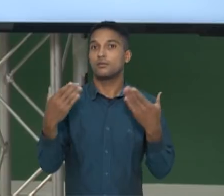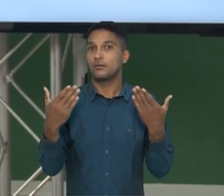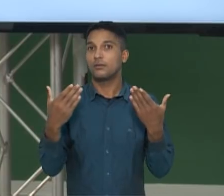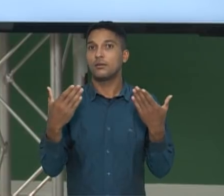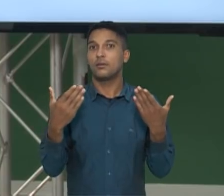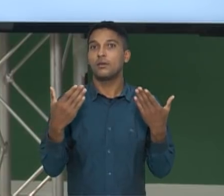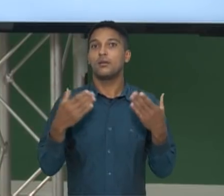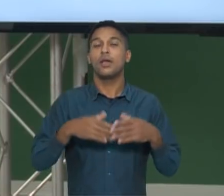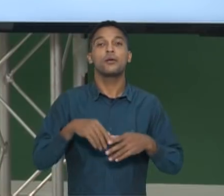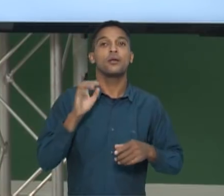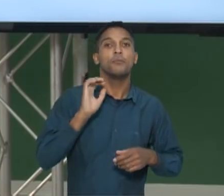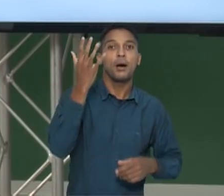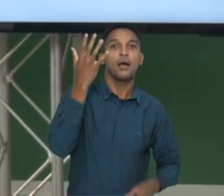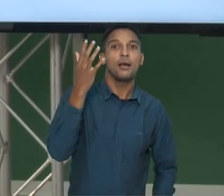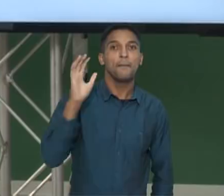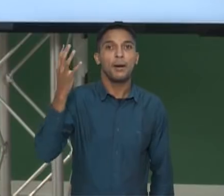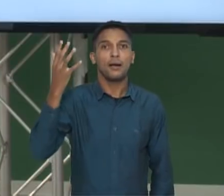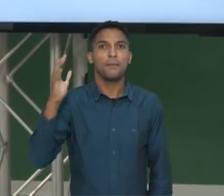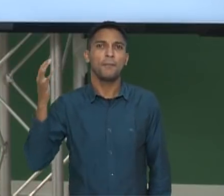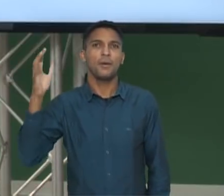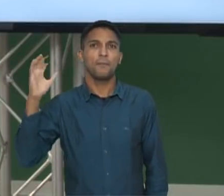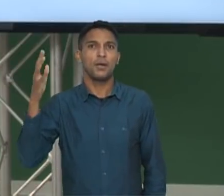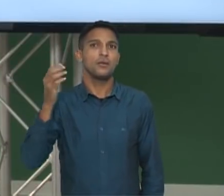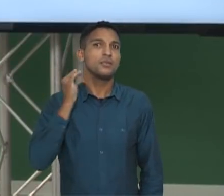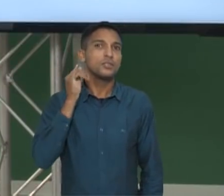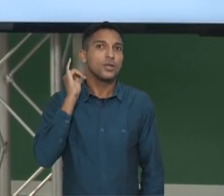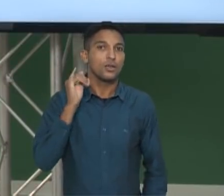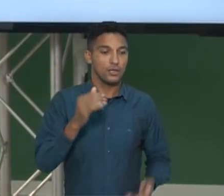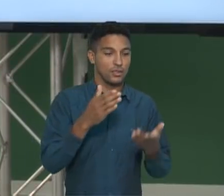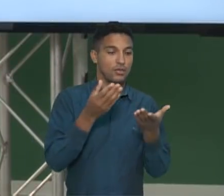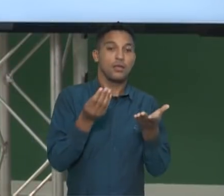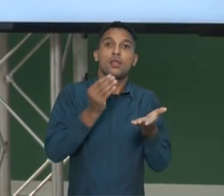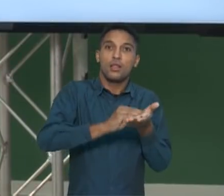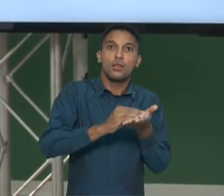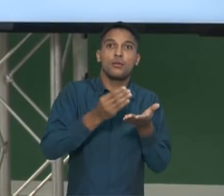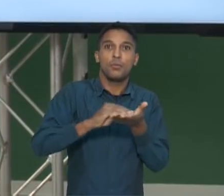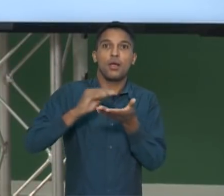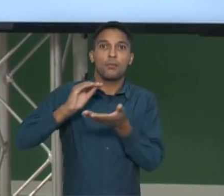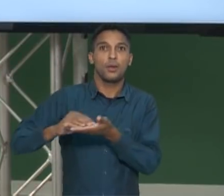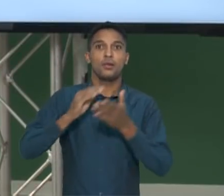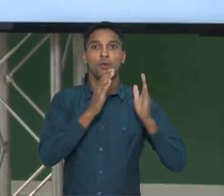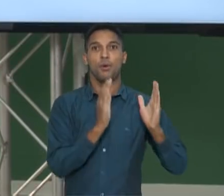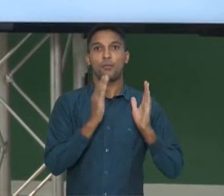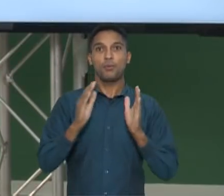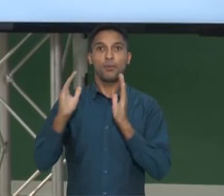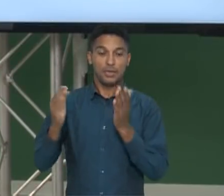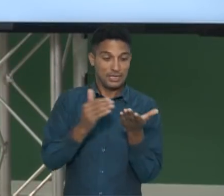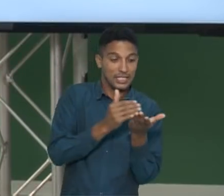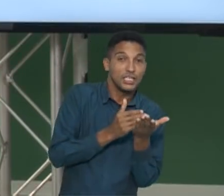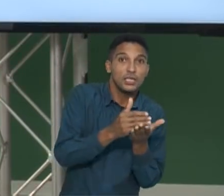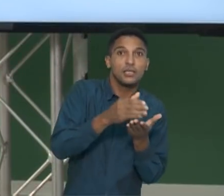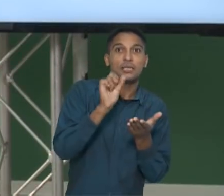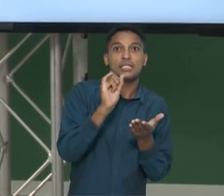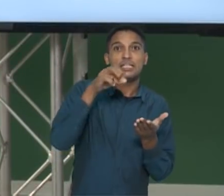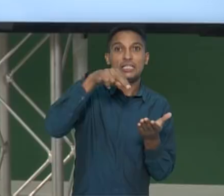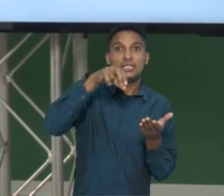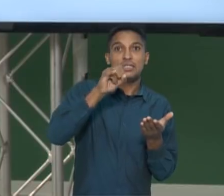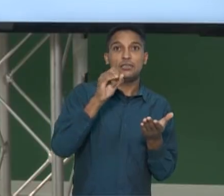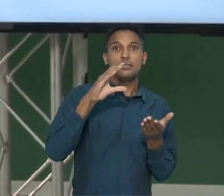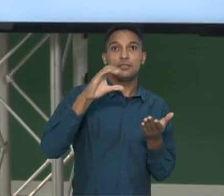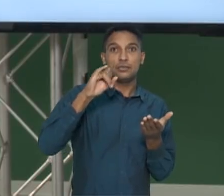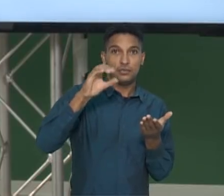a sucessão de acontecimentos. Tudo que acontece na história faz parte do enredo. Início, desenvolvimento, conclusão, faz parte do